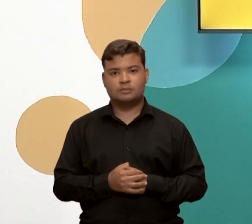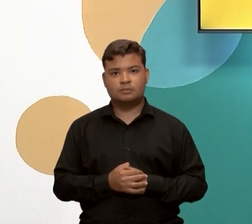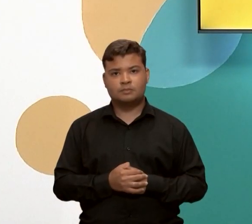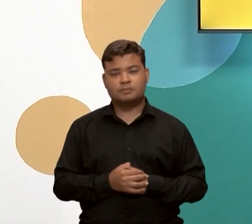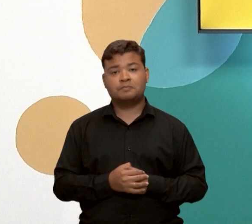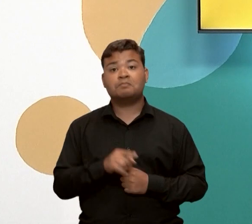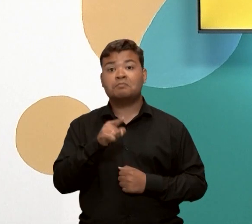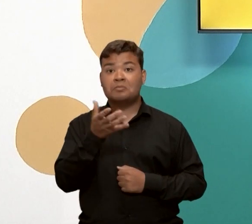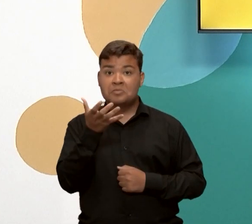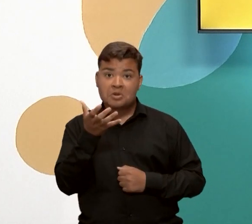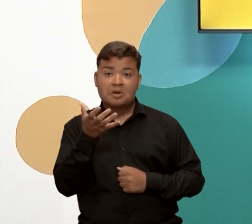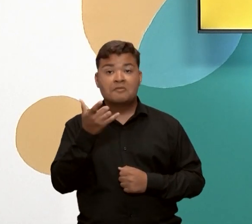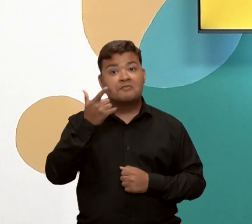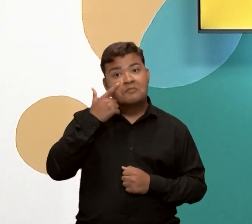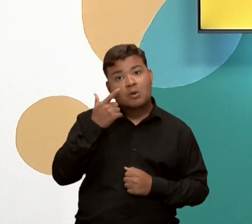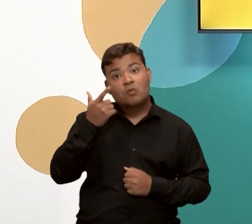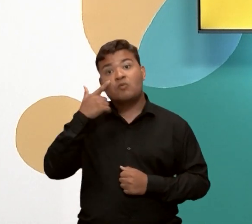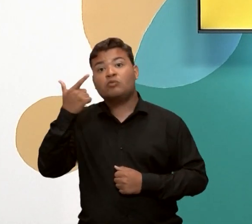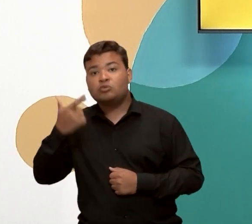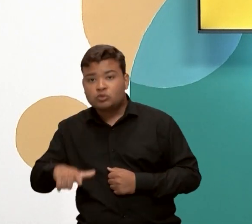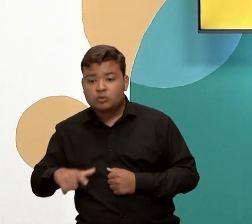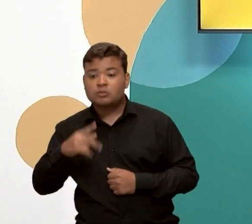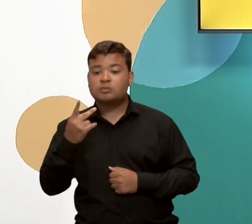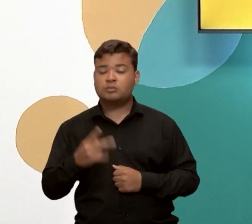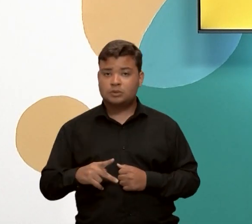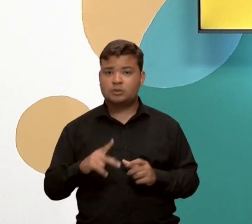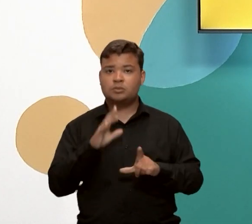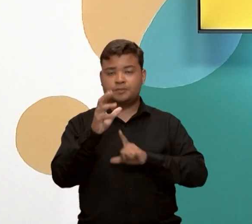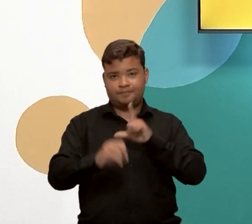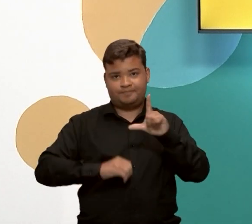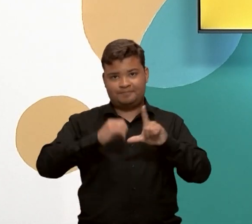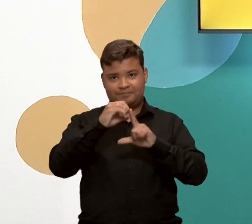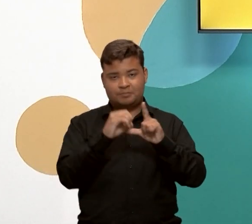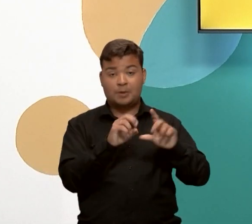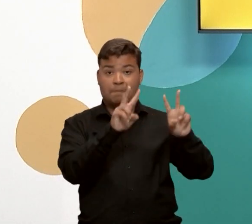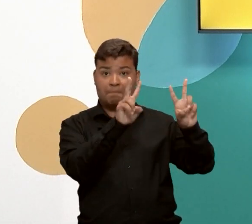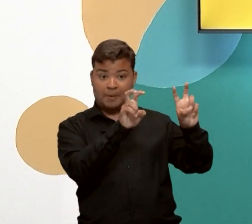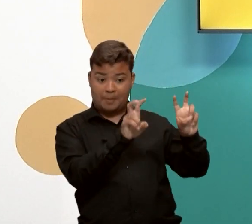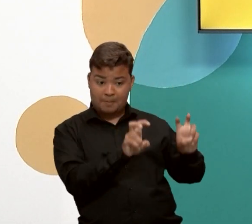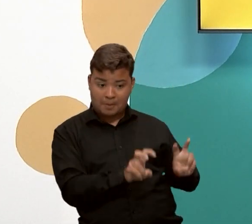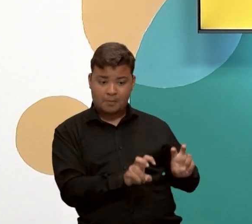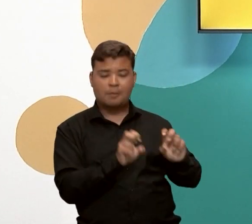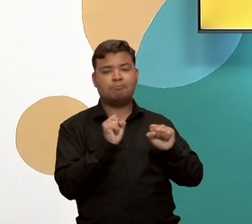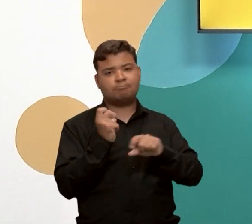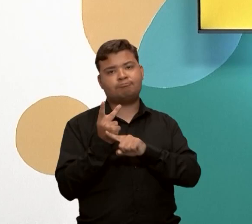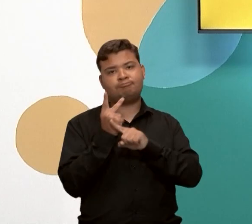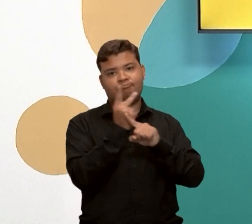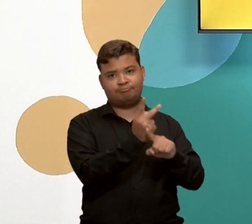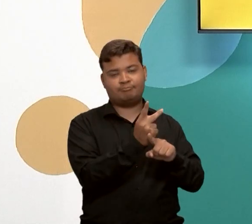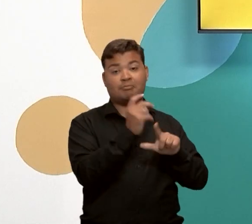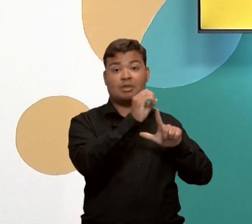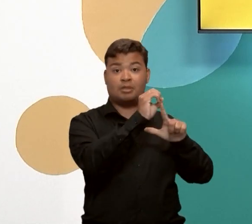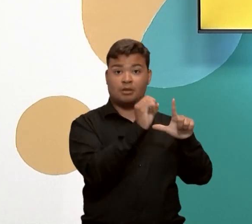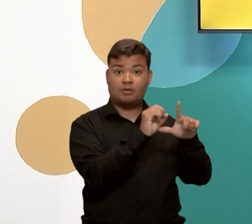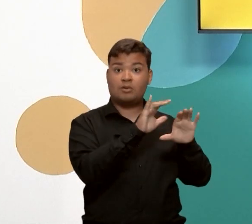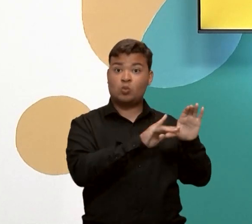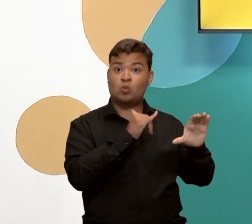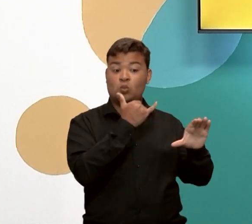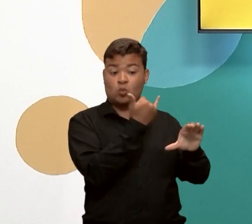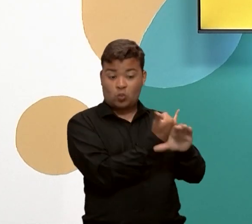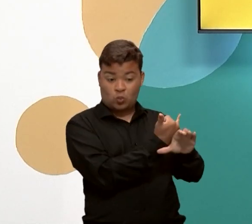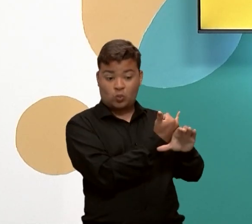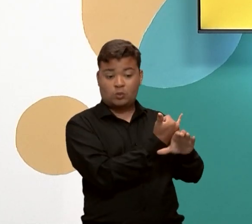Se você quiser ver ou rever qualquer um dos episódios do Mundo UFG, é só procurar o canal da TV UFG lá no